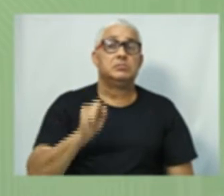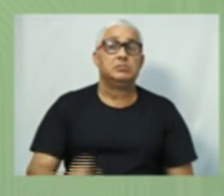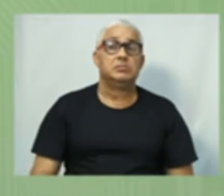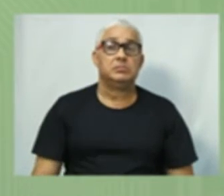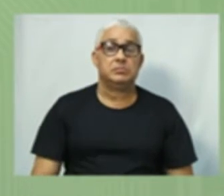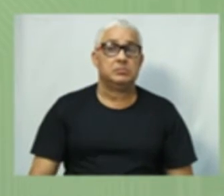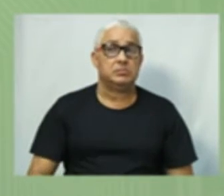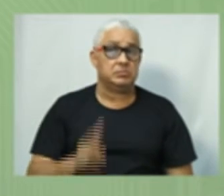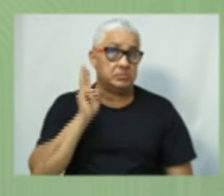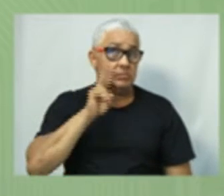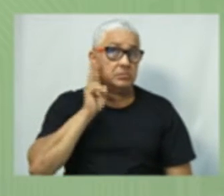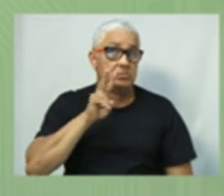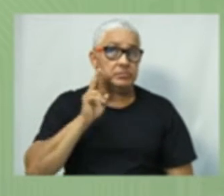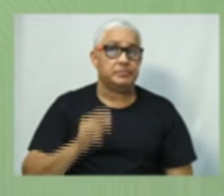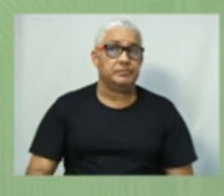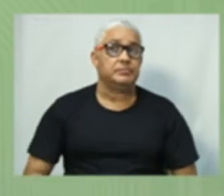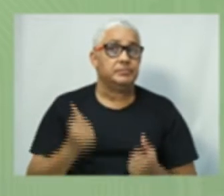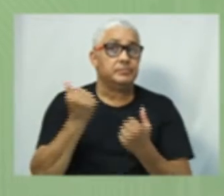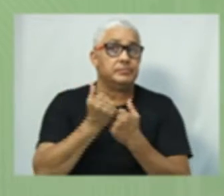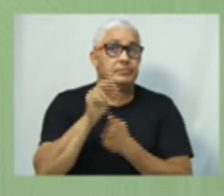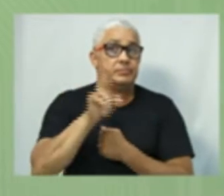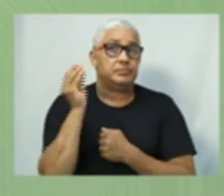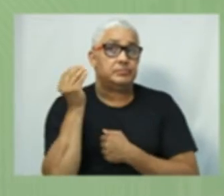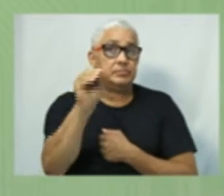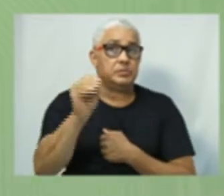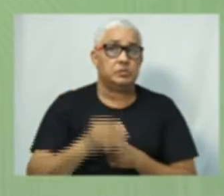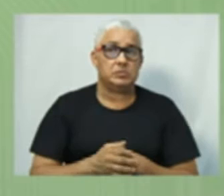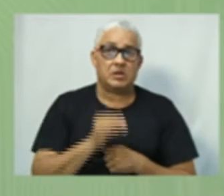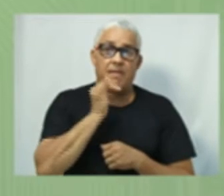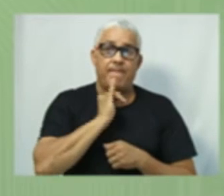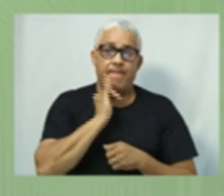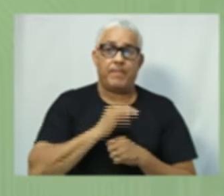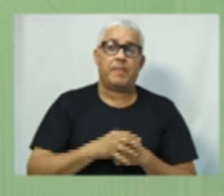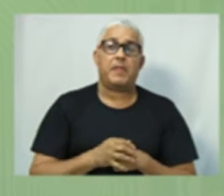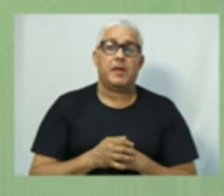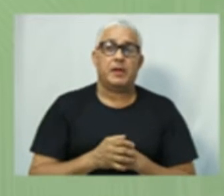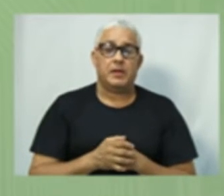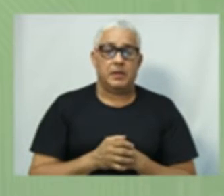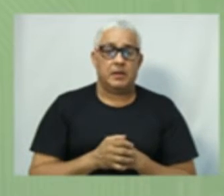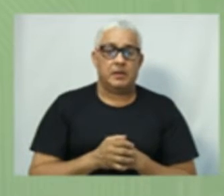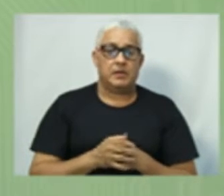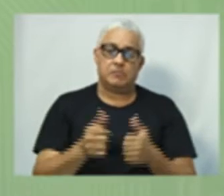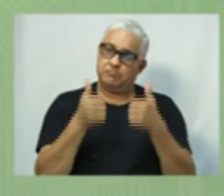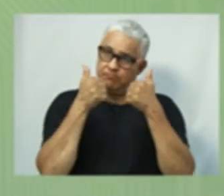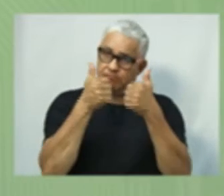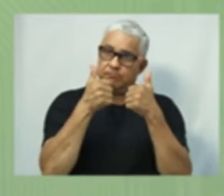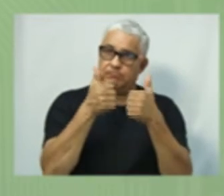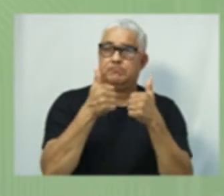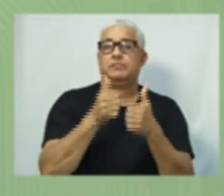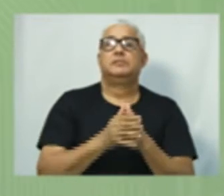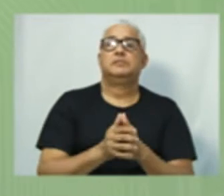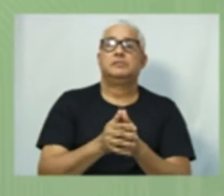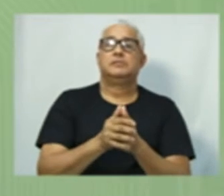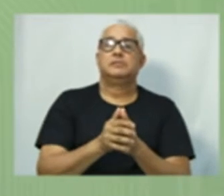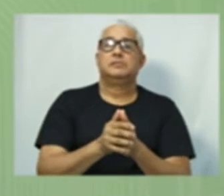lá. Tutor, nota o nome aí. Você vai comprar uma balinha depois. É isso aí, gente.